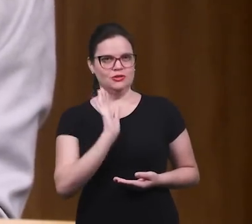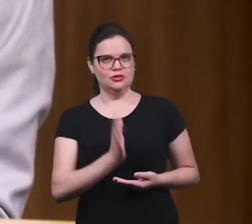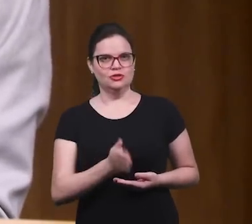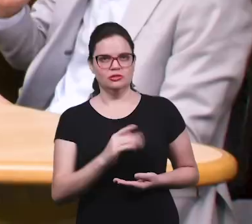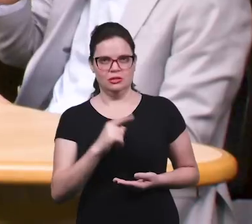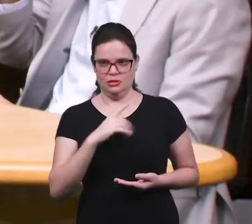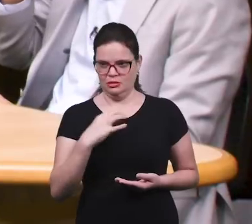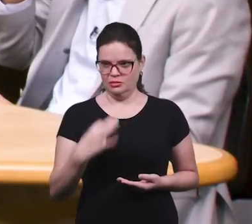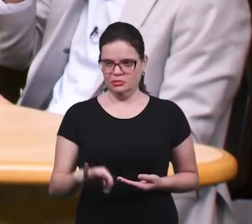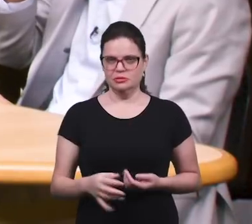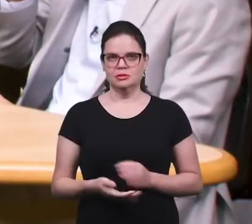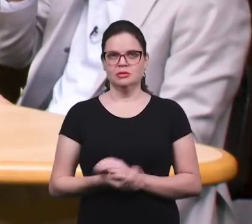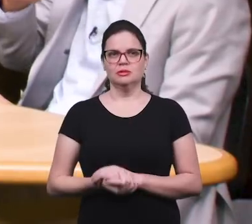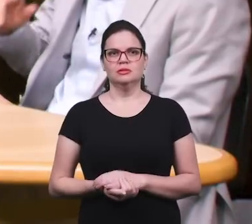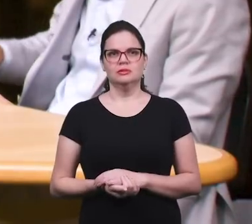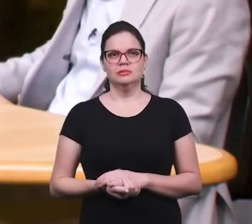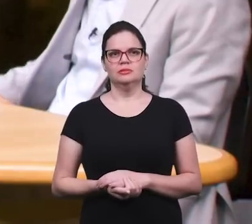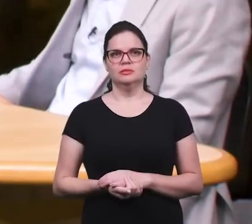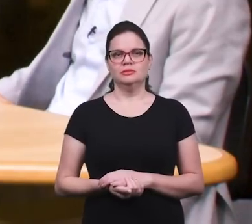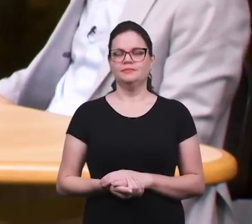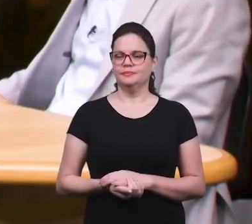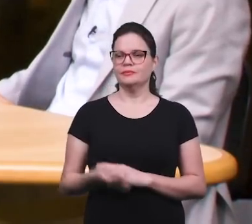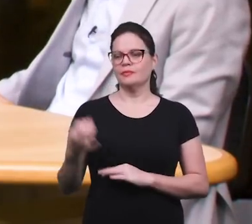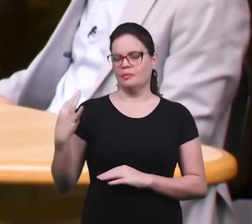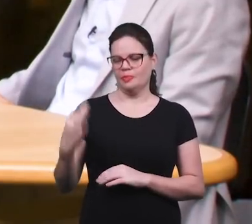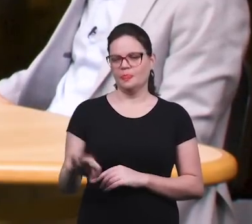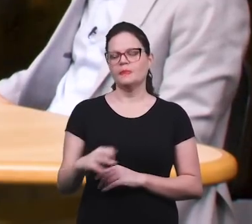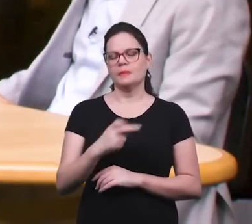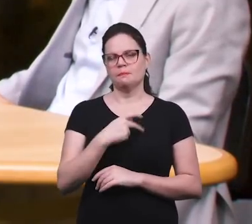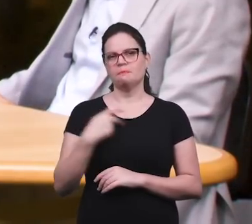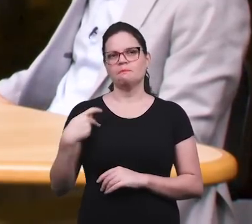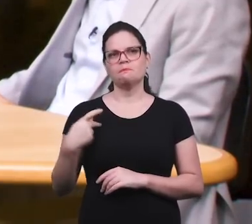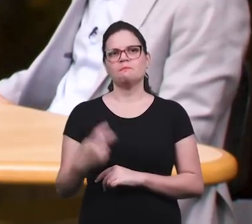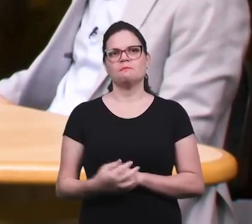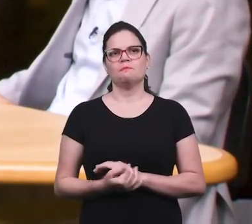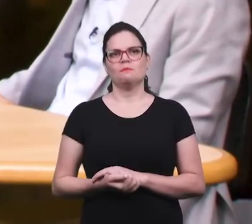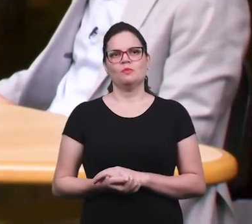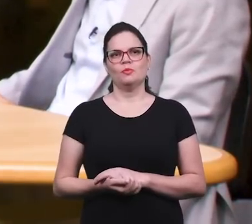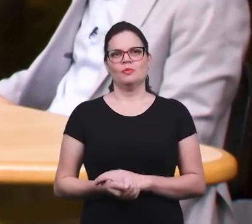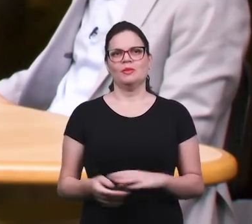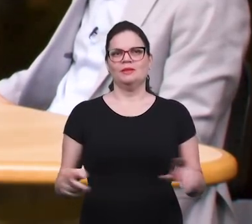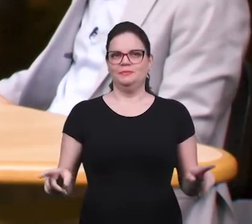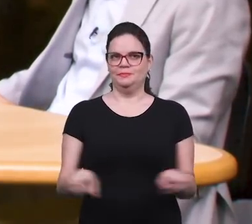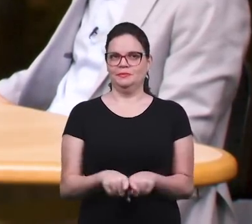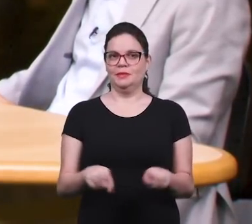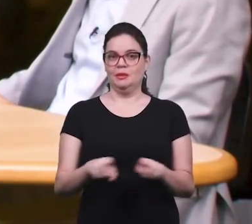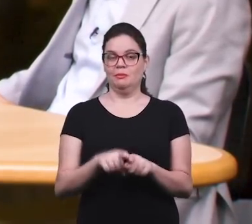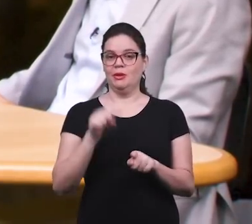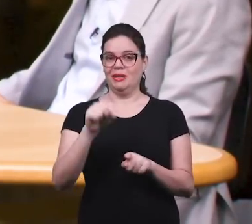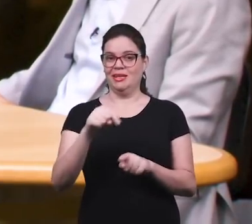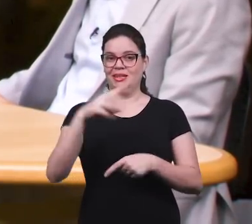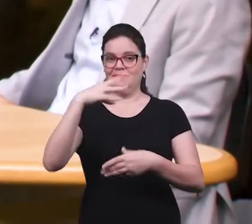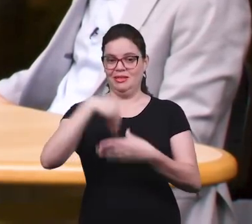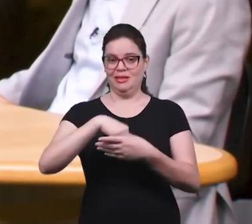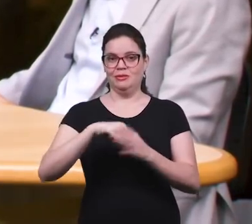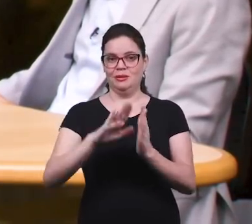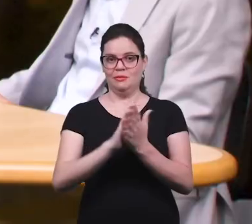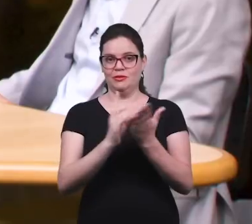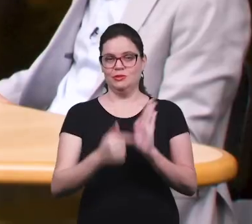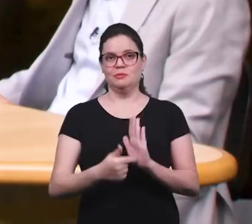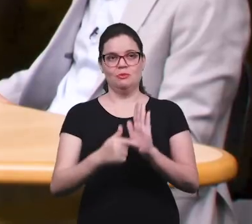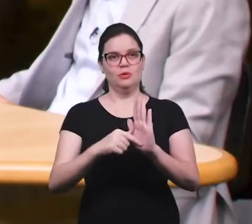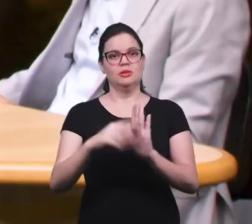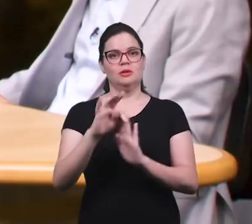procedência? Certamente, pastor. E a ênfase que a palavra dá nos